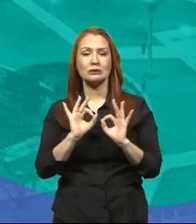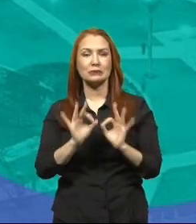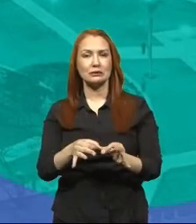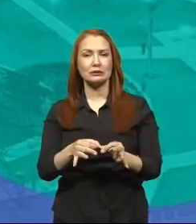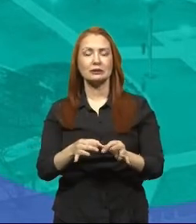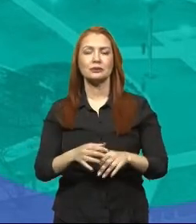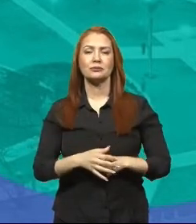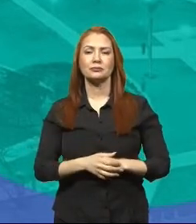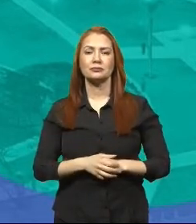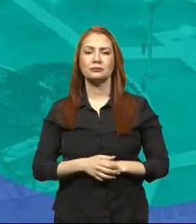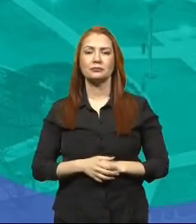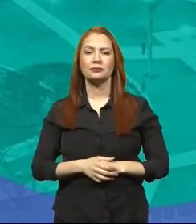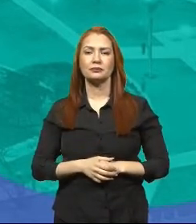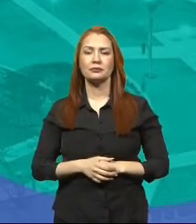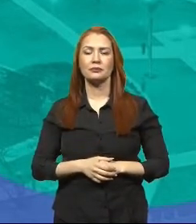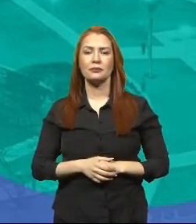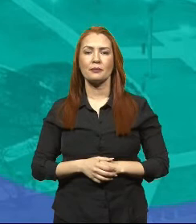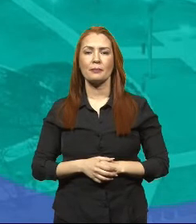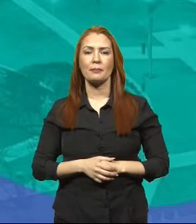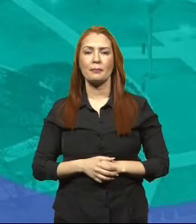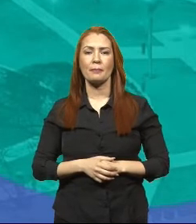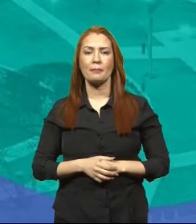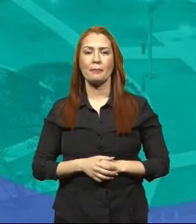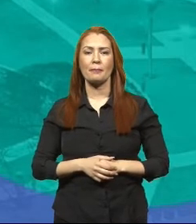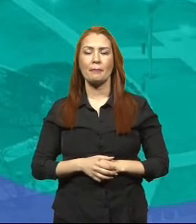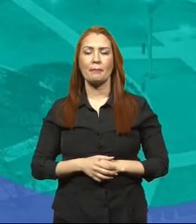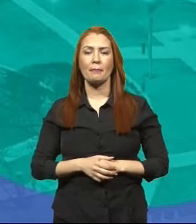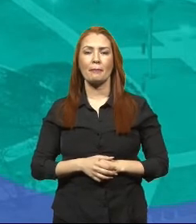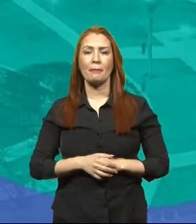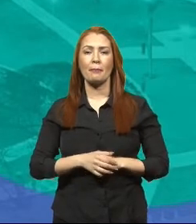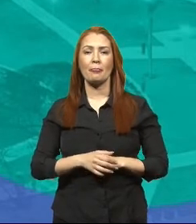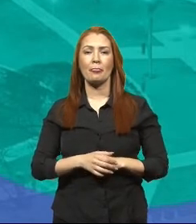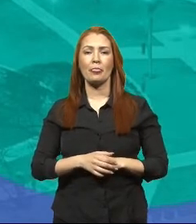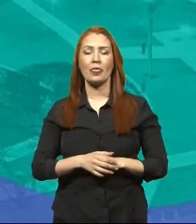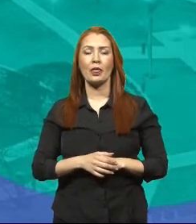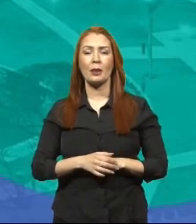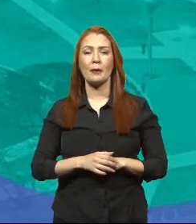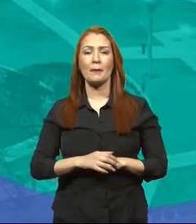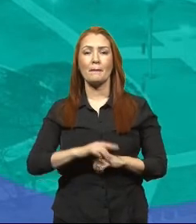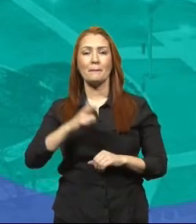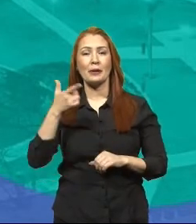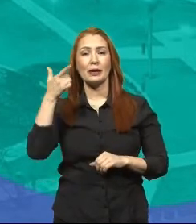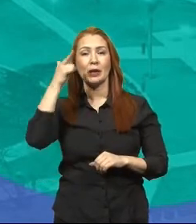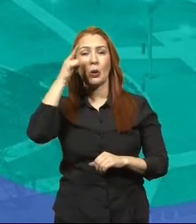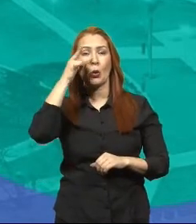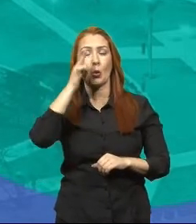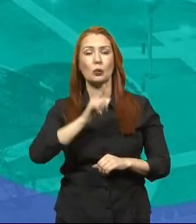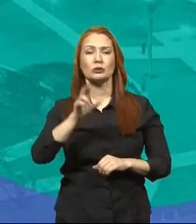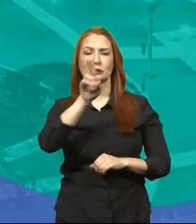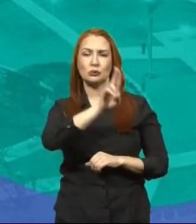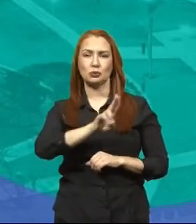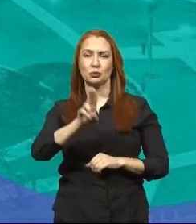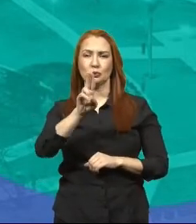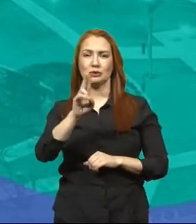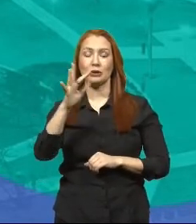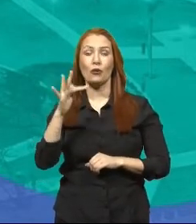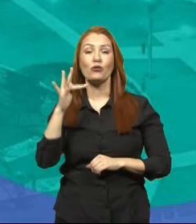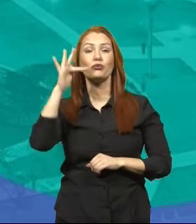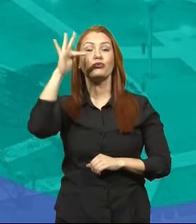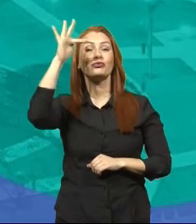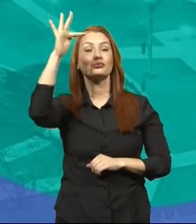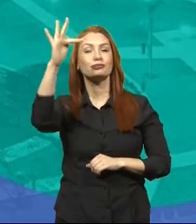gente, de forma geral, todos, né, consiga usufruir esse futuro que está vindo pela frente.